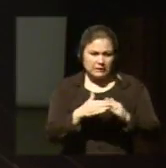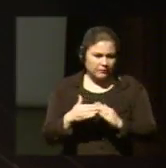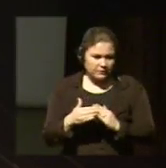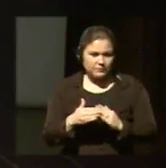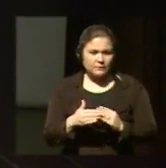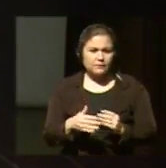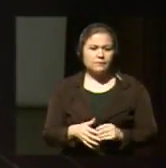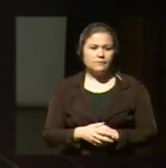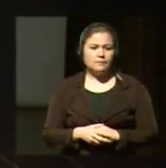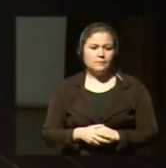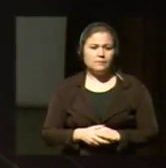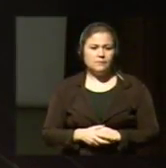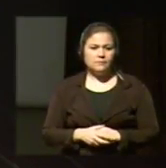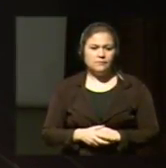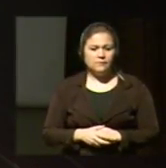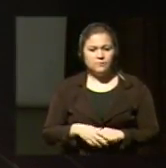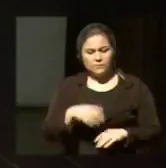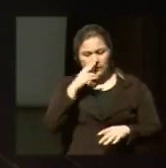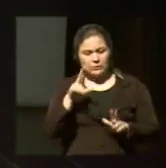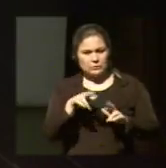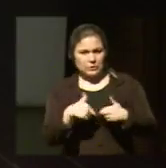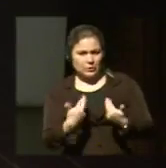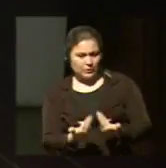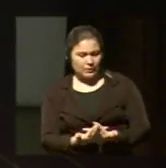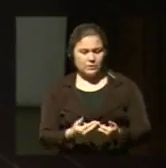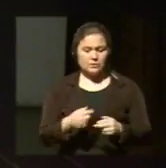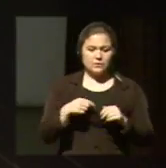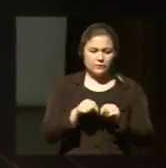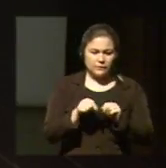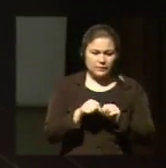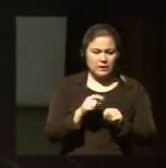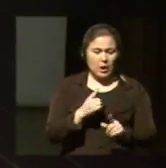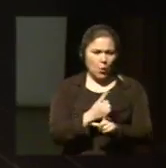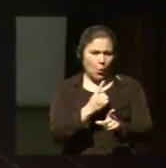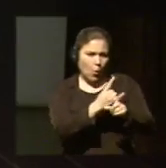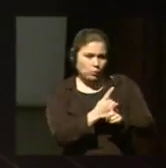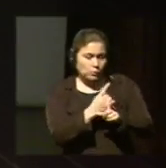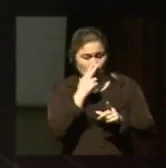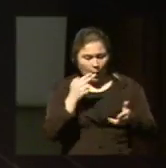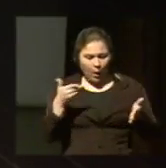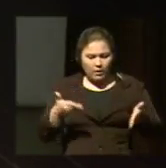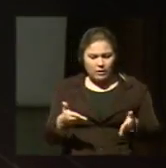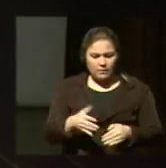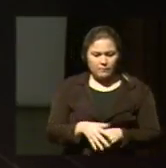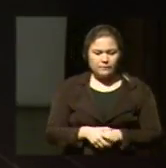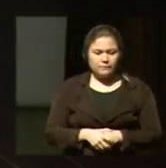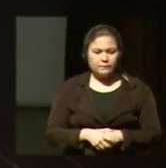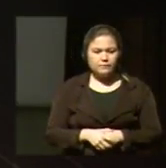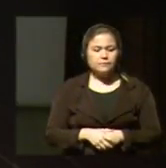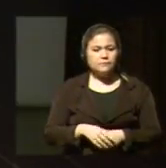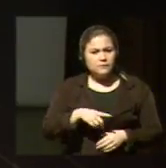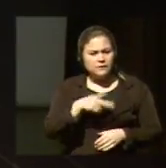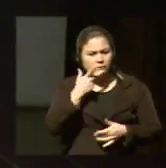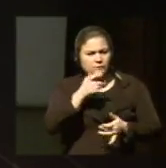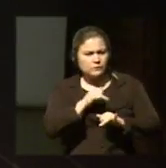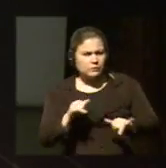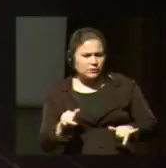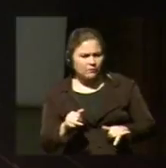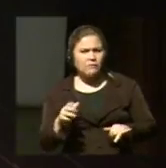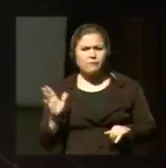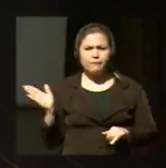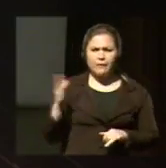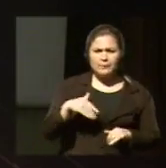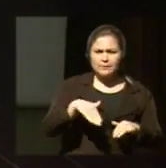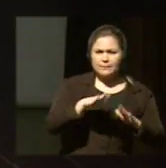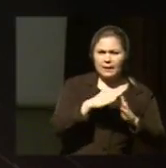então, por meio de reuniões, fazemos encontros, como aqui, e então dizemos, vamos para